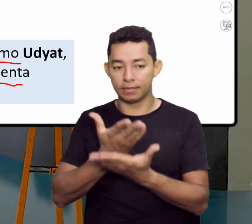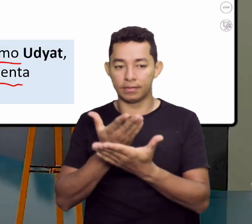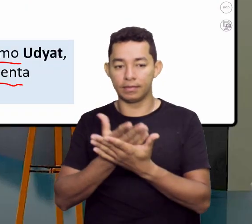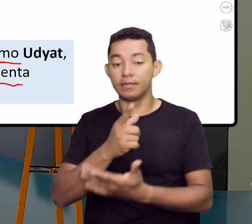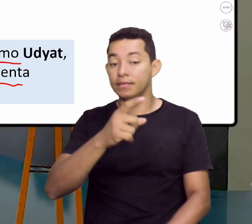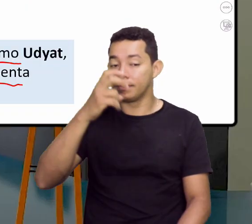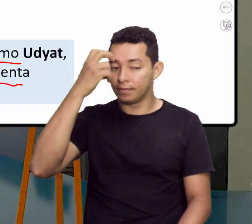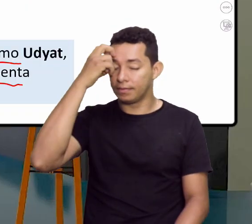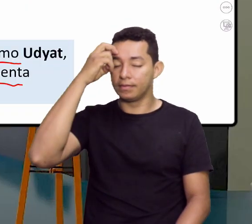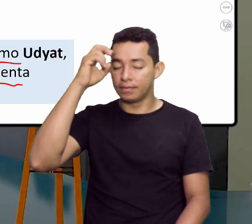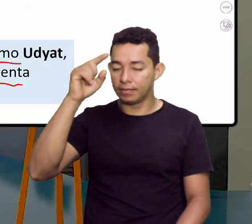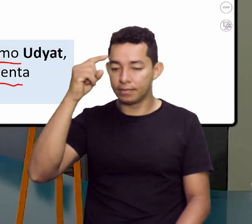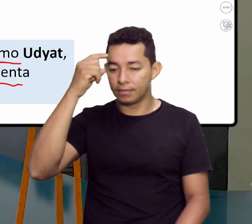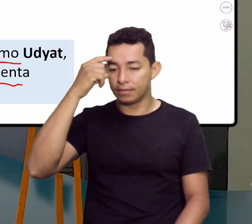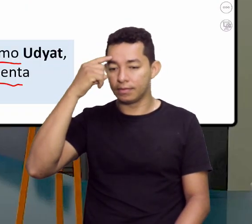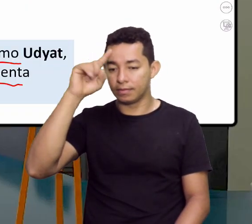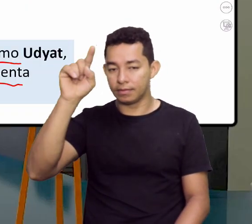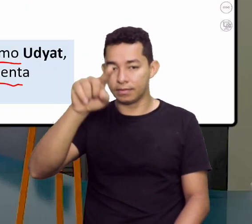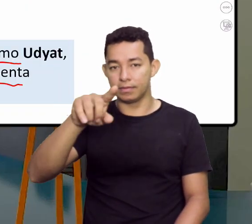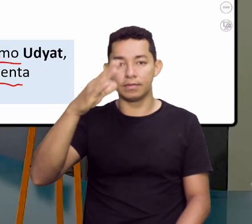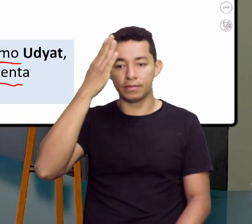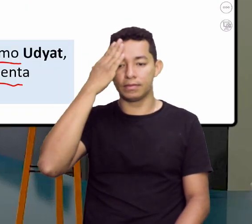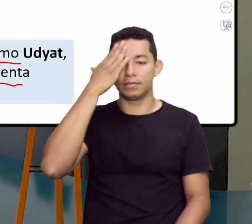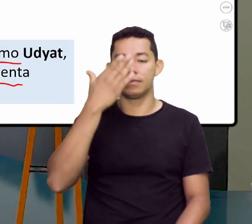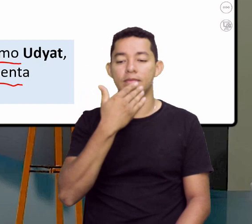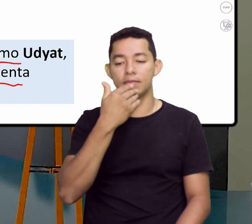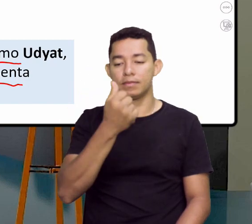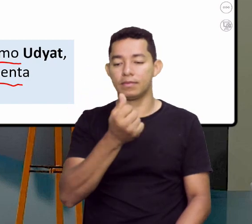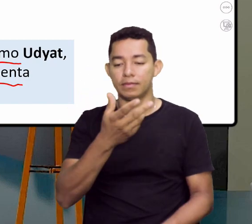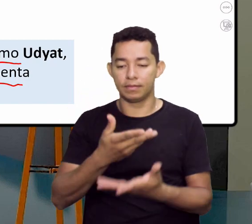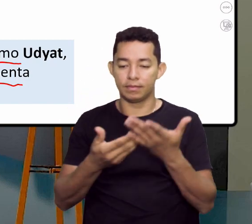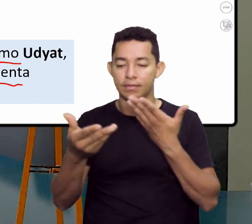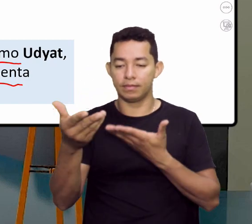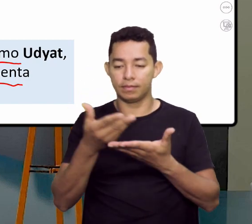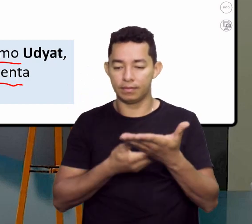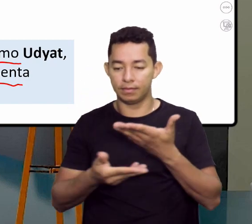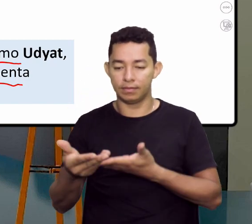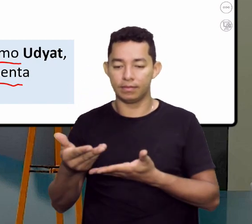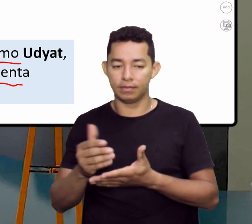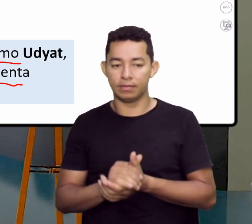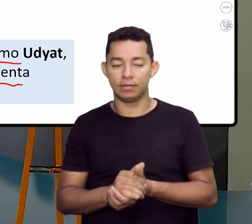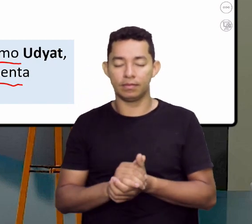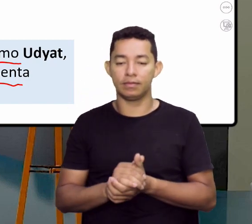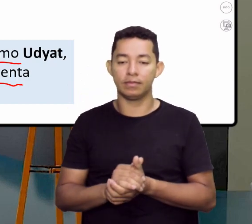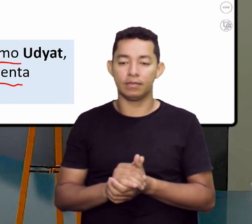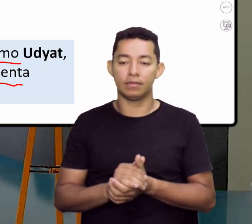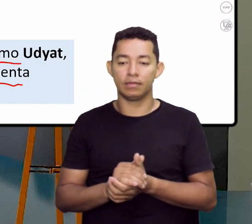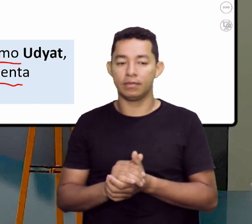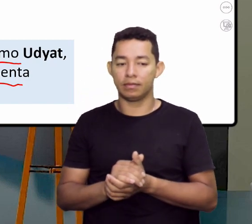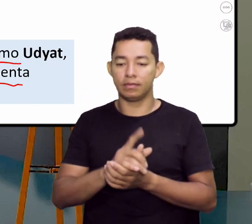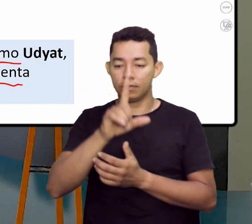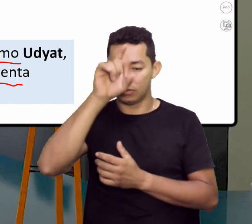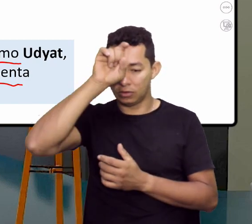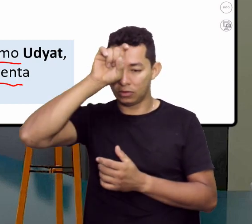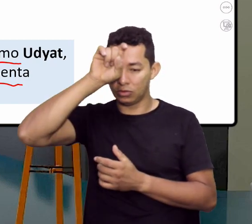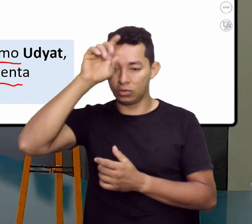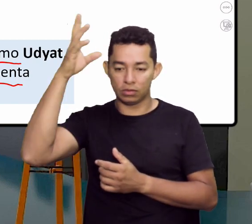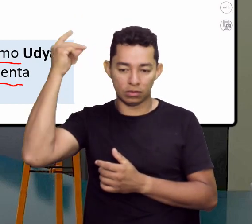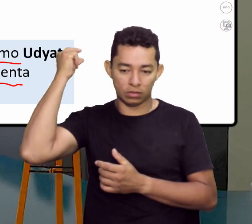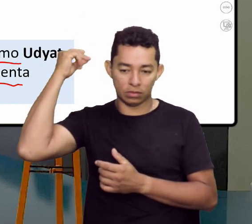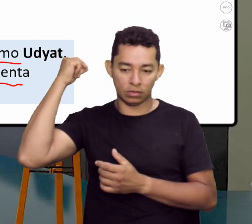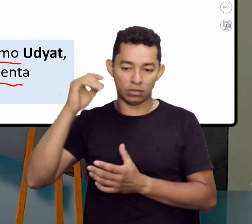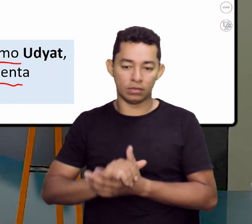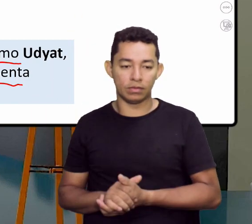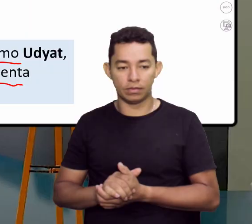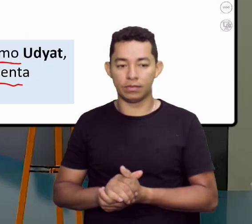cabeça, você vai entender melhor essa relação do Egito, na antiguidade, né? A arte egípcia